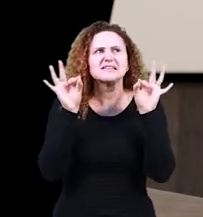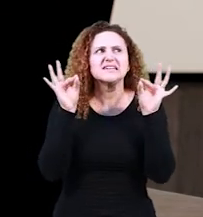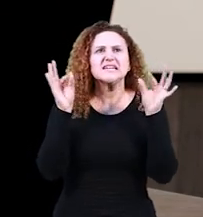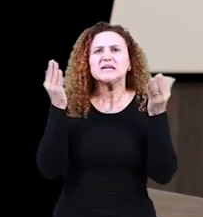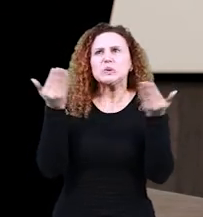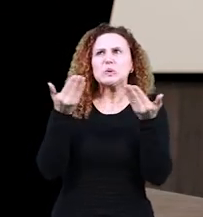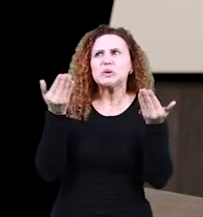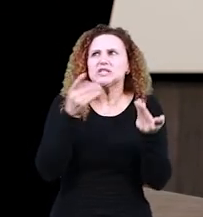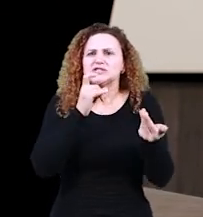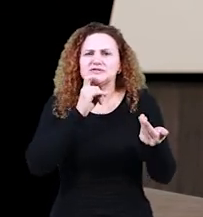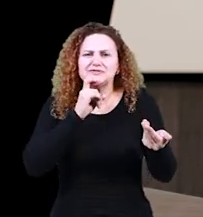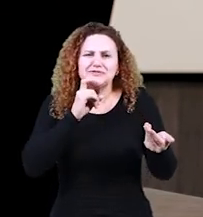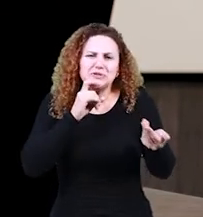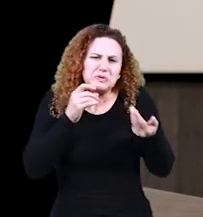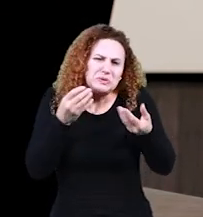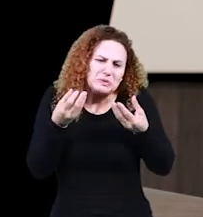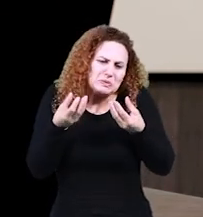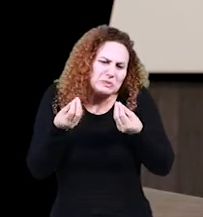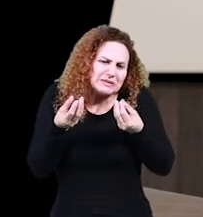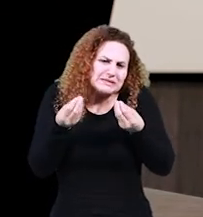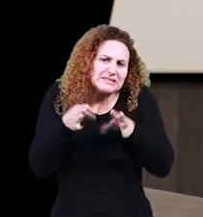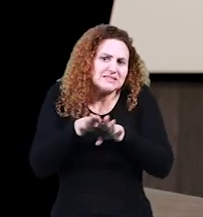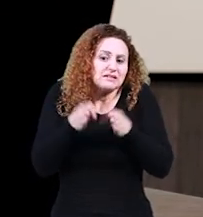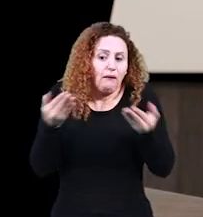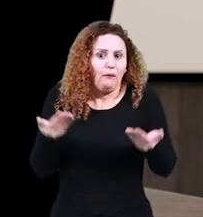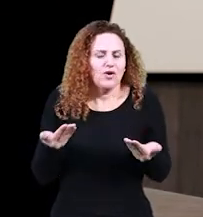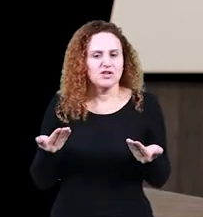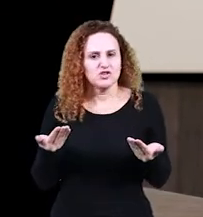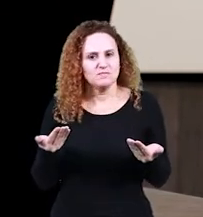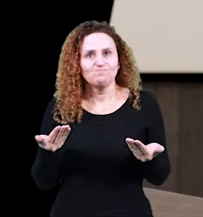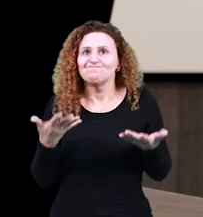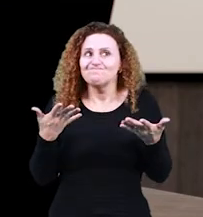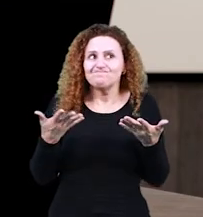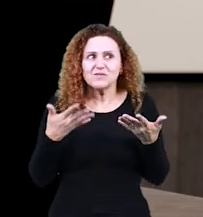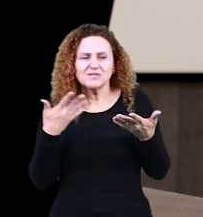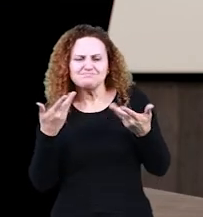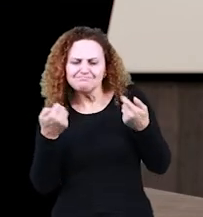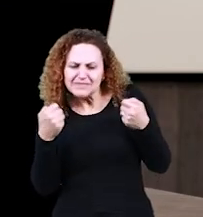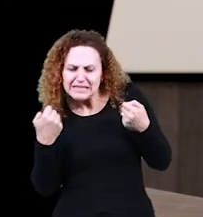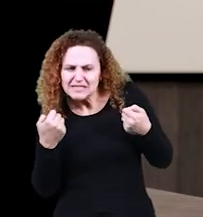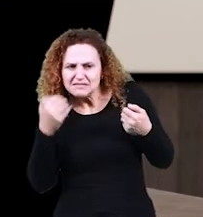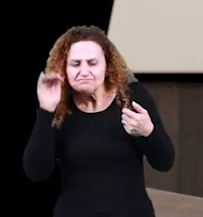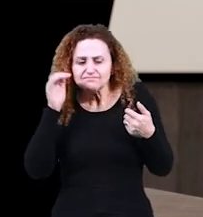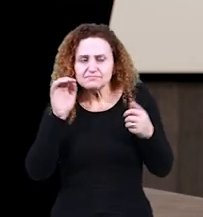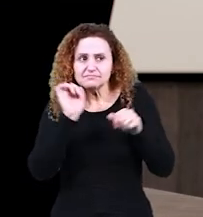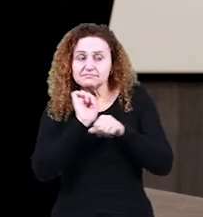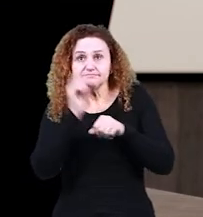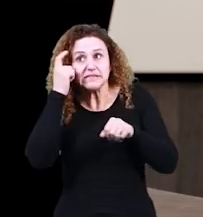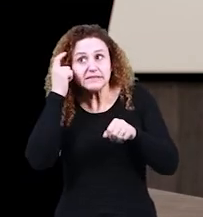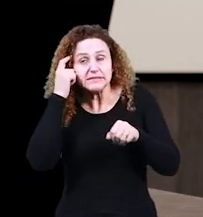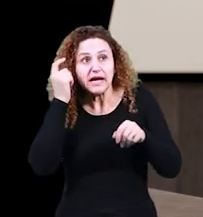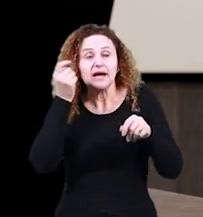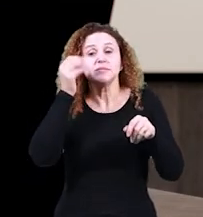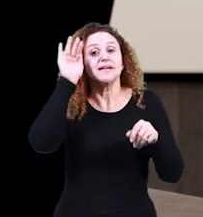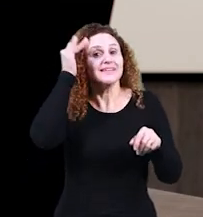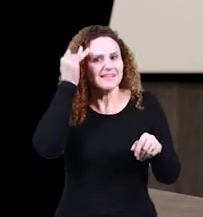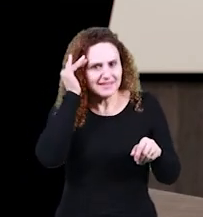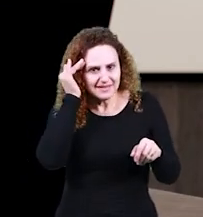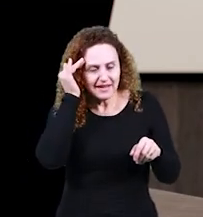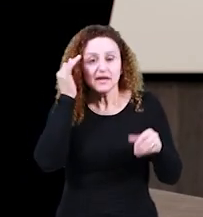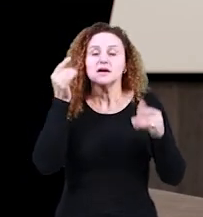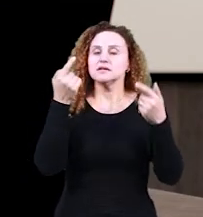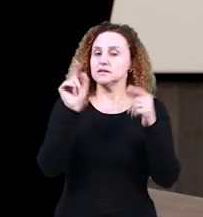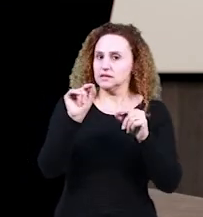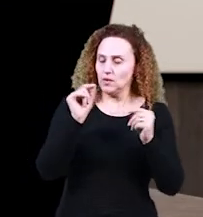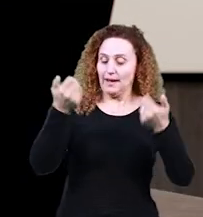considerada uma sentença mal formada ou uma sentença a gramatical então é segundo os sons